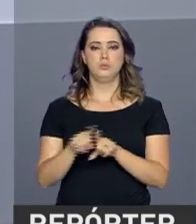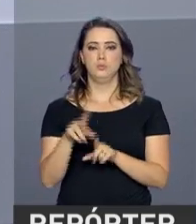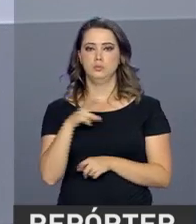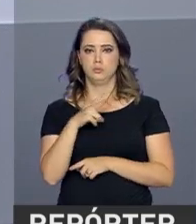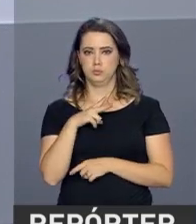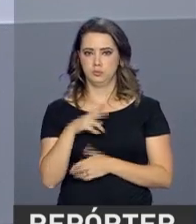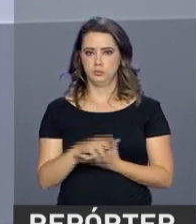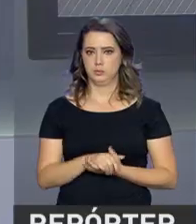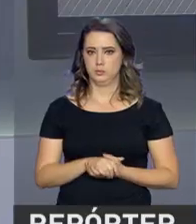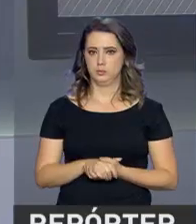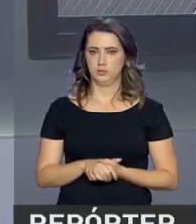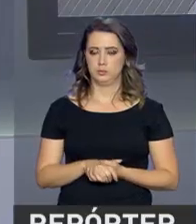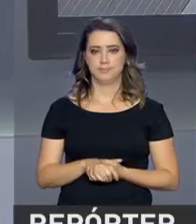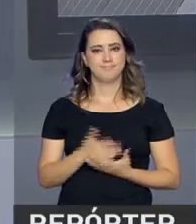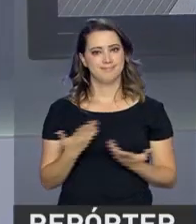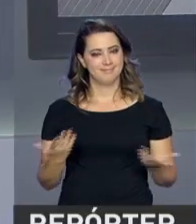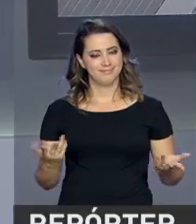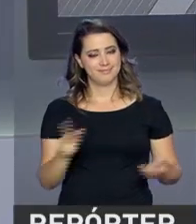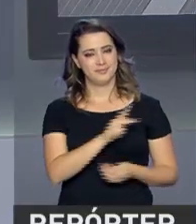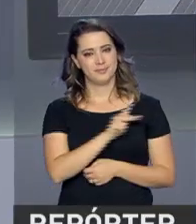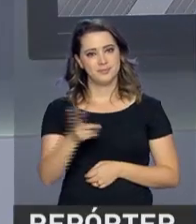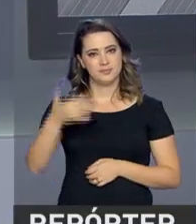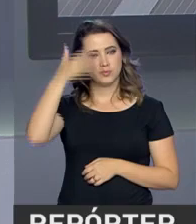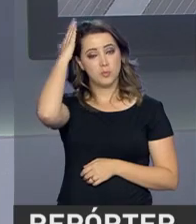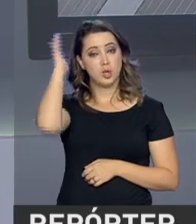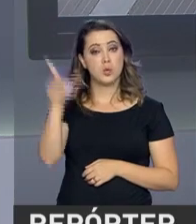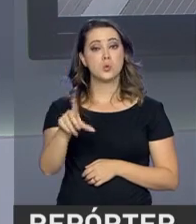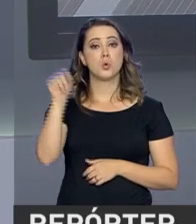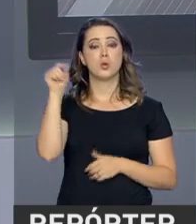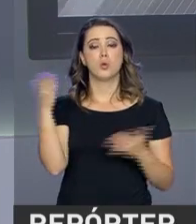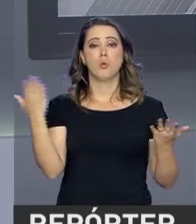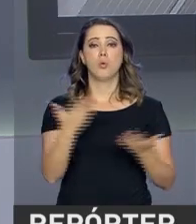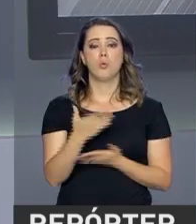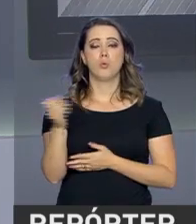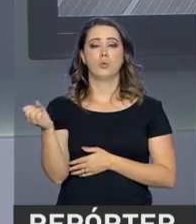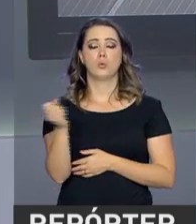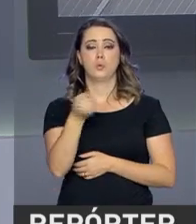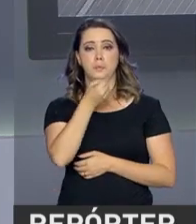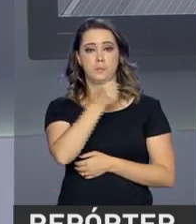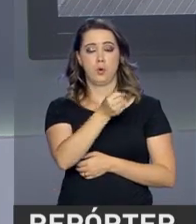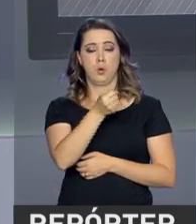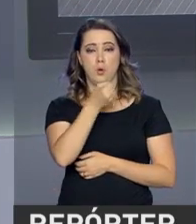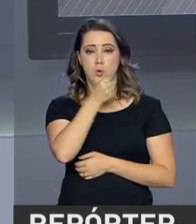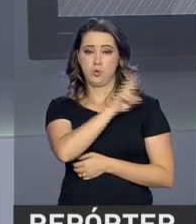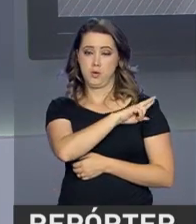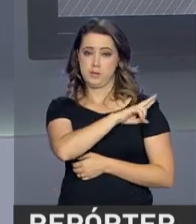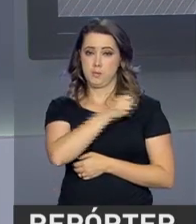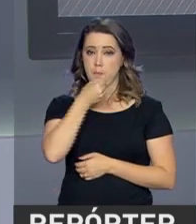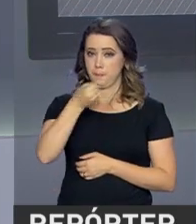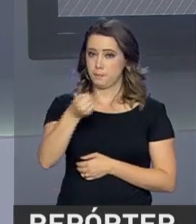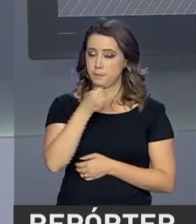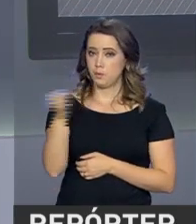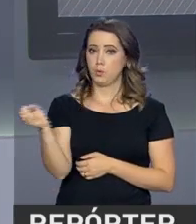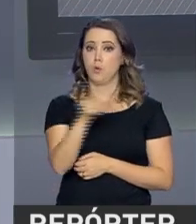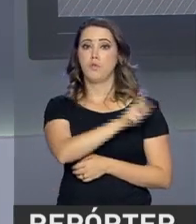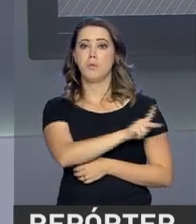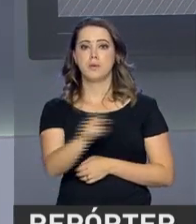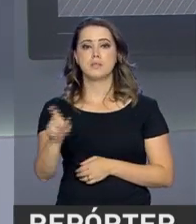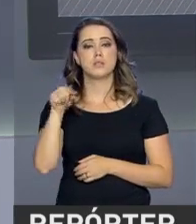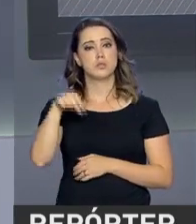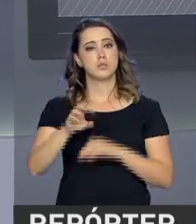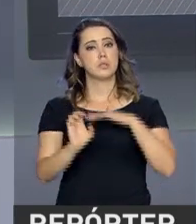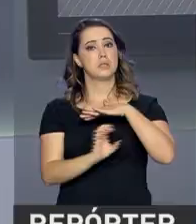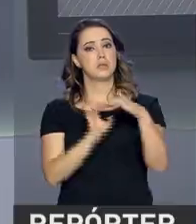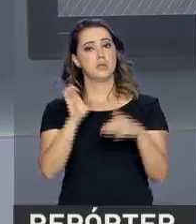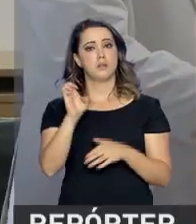privada o presidente michel temer nomeou hoje alexandre parole ela como novo diretor-presidente aqui da empresa